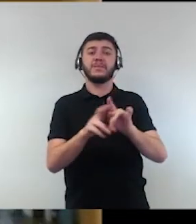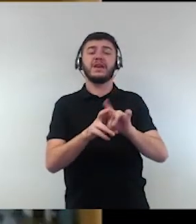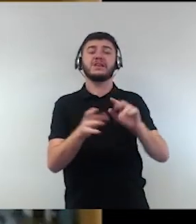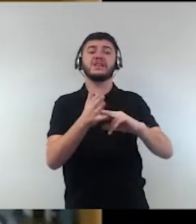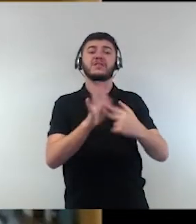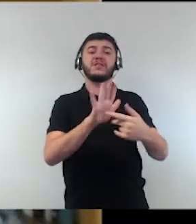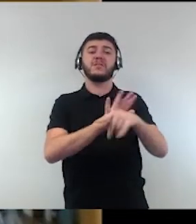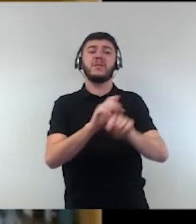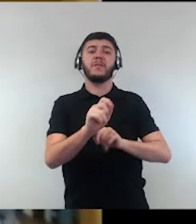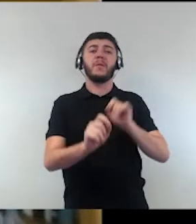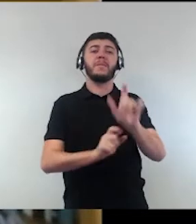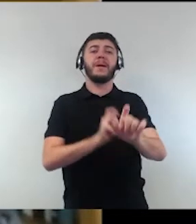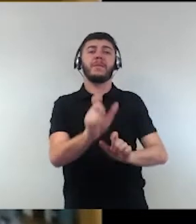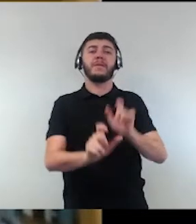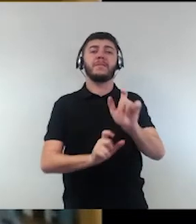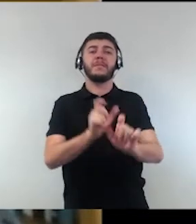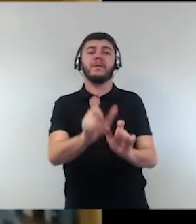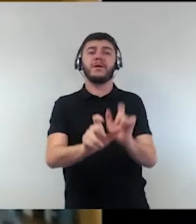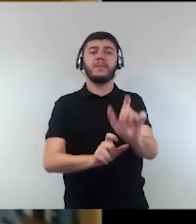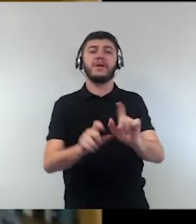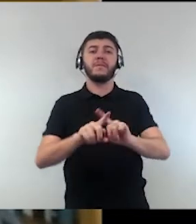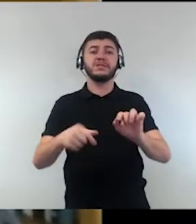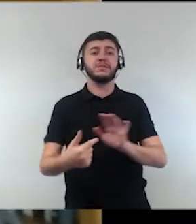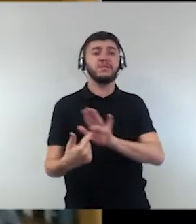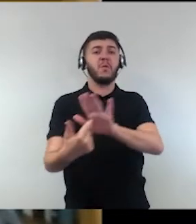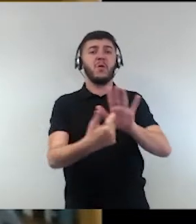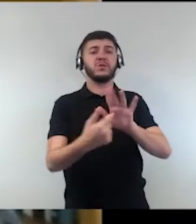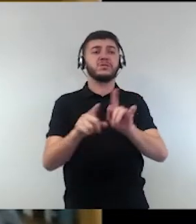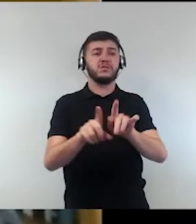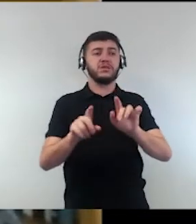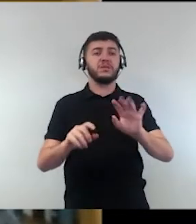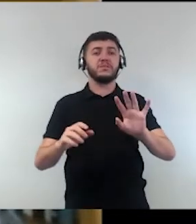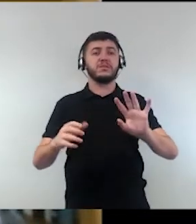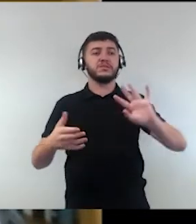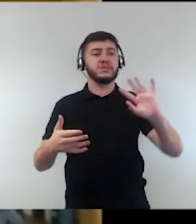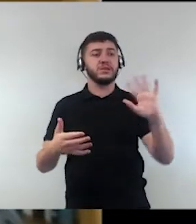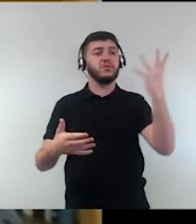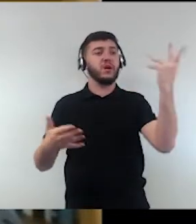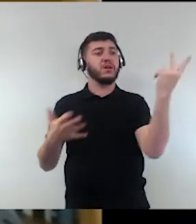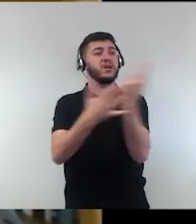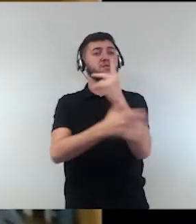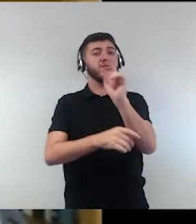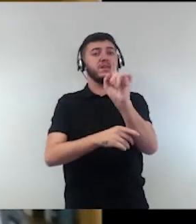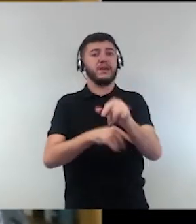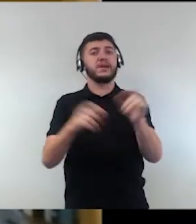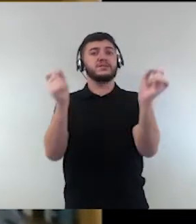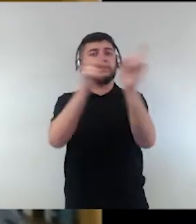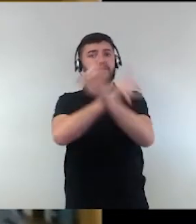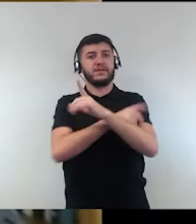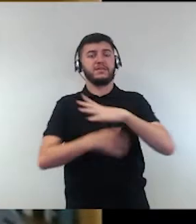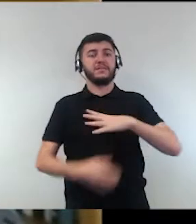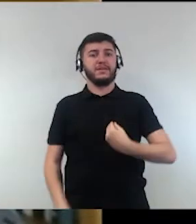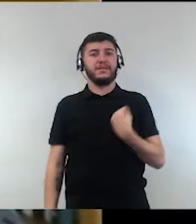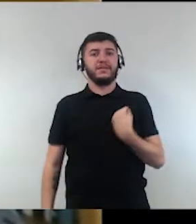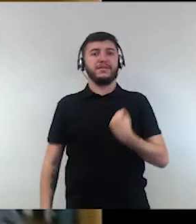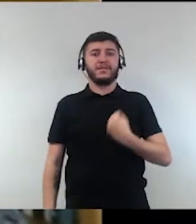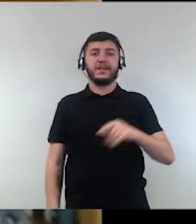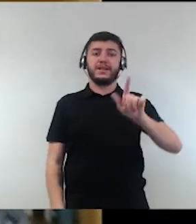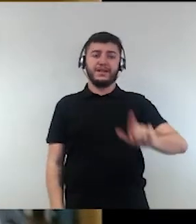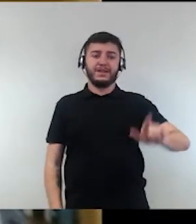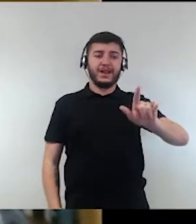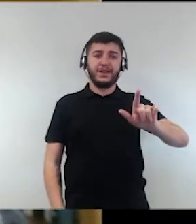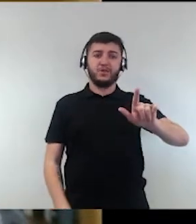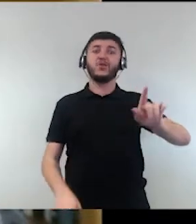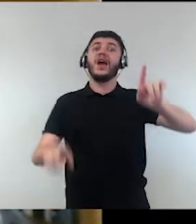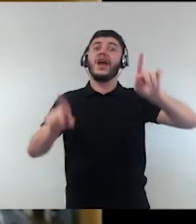um cenário muito difícil para a sobrevivência, não só da literatura, mas também do direito.